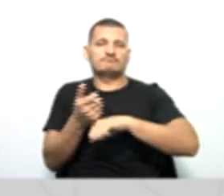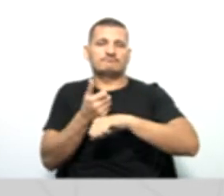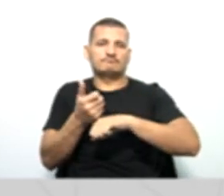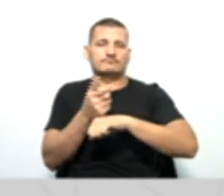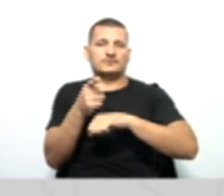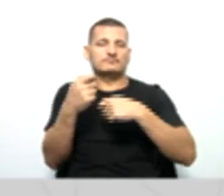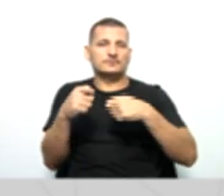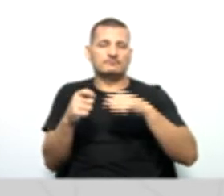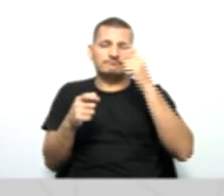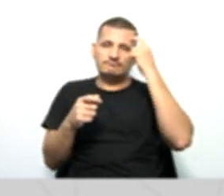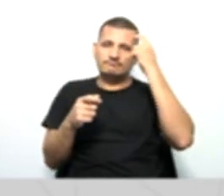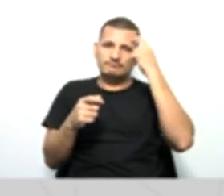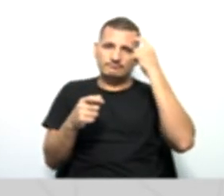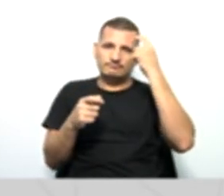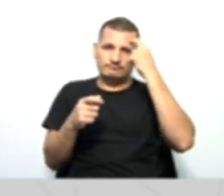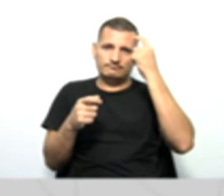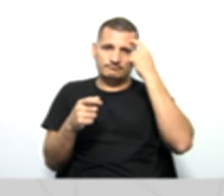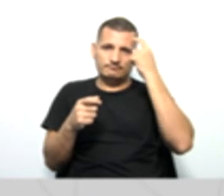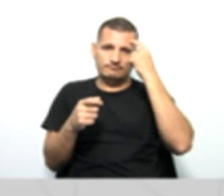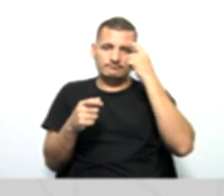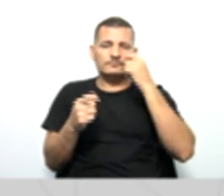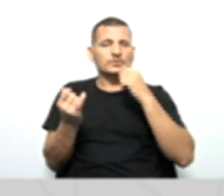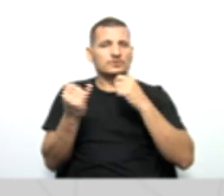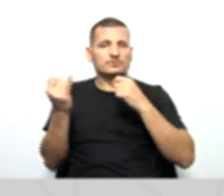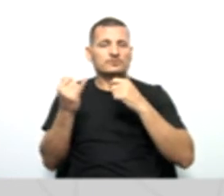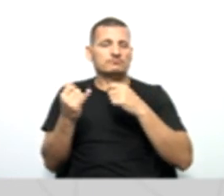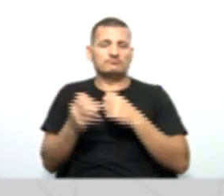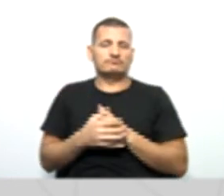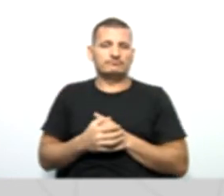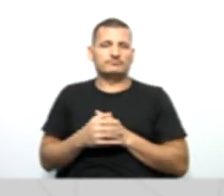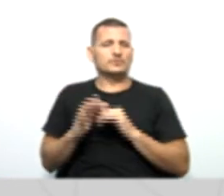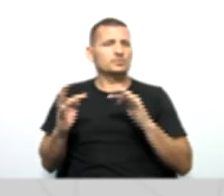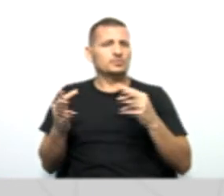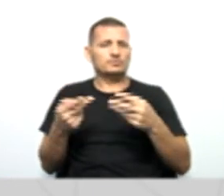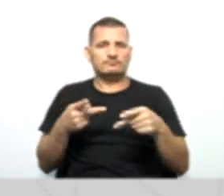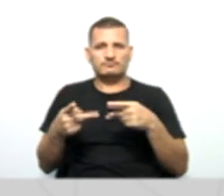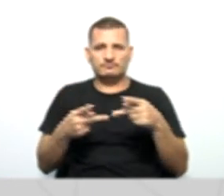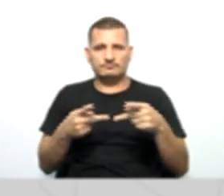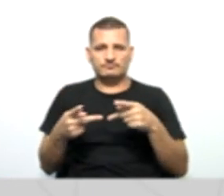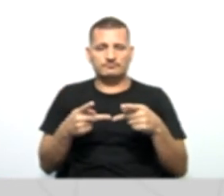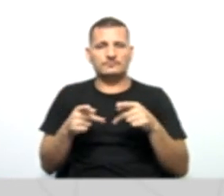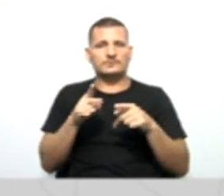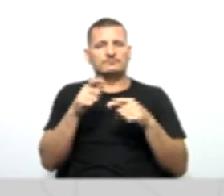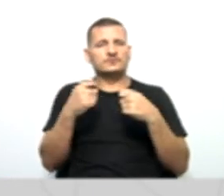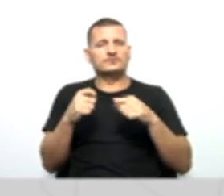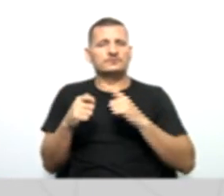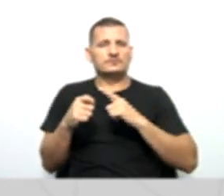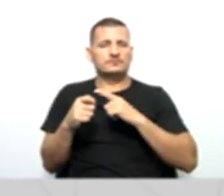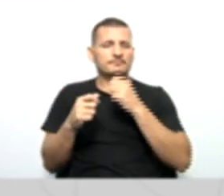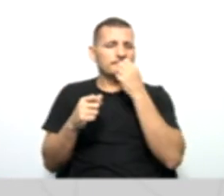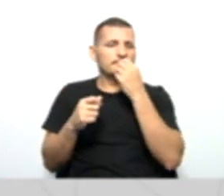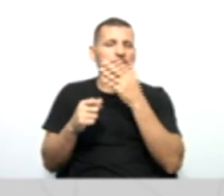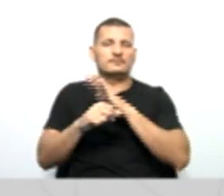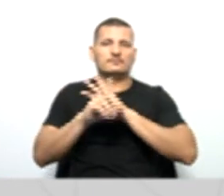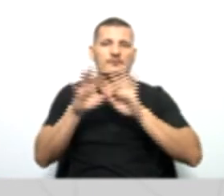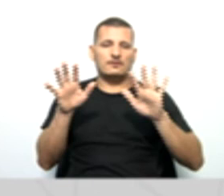para basicamente todos os projetos que você tem. Então, você tem que ter isso tudo bem definido,